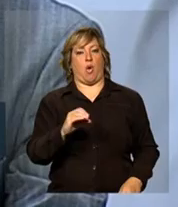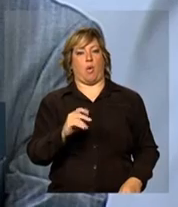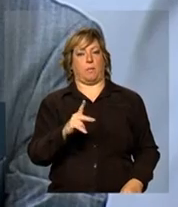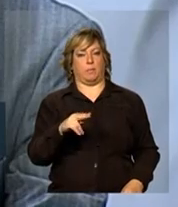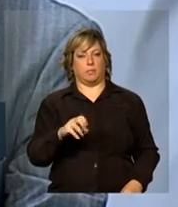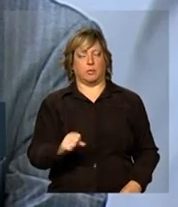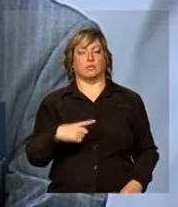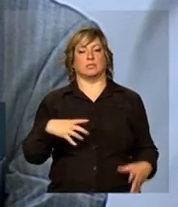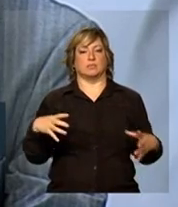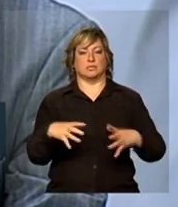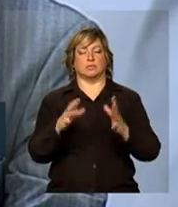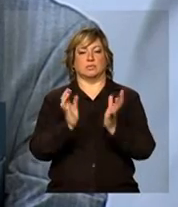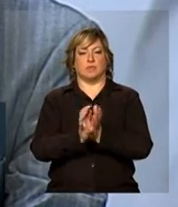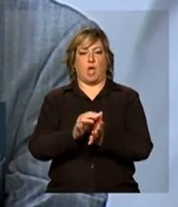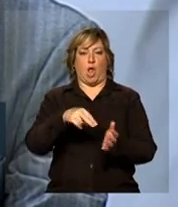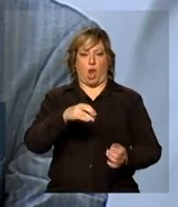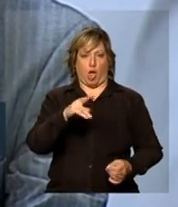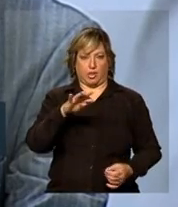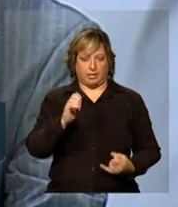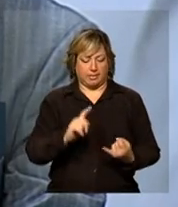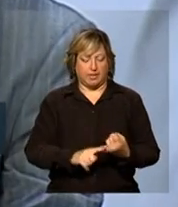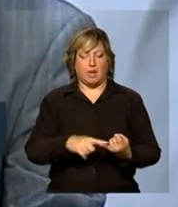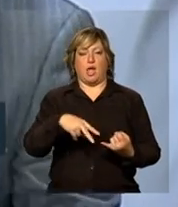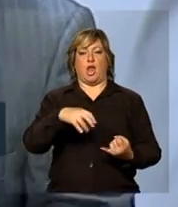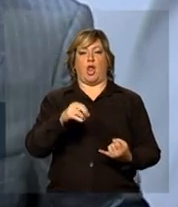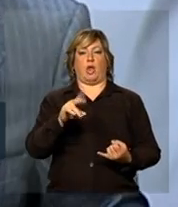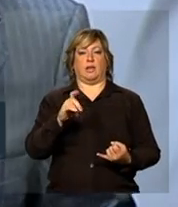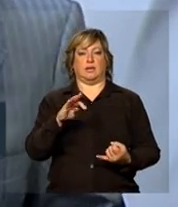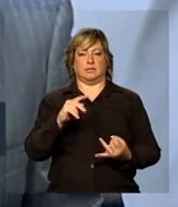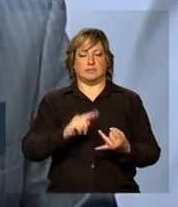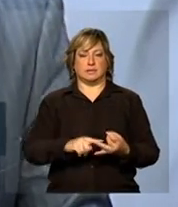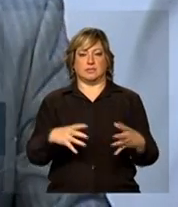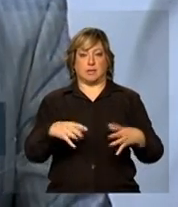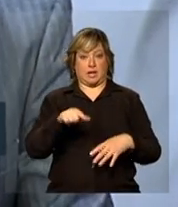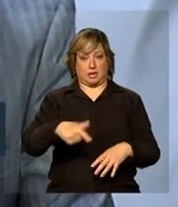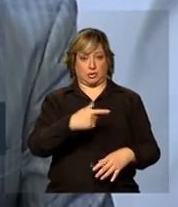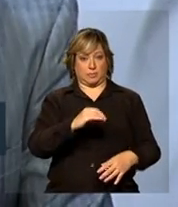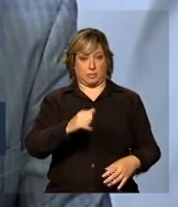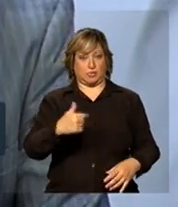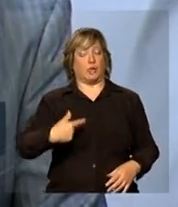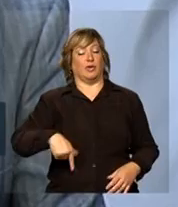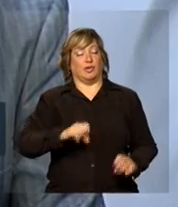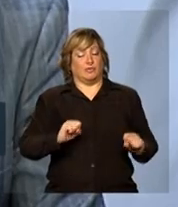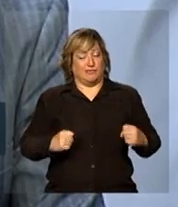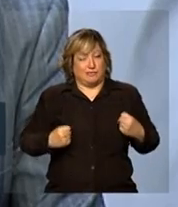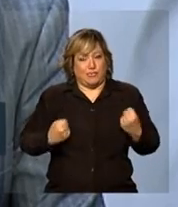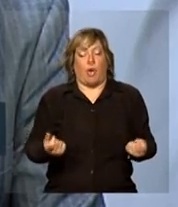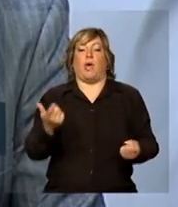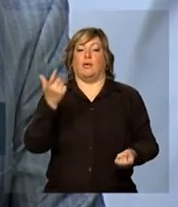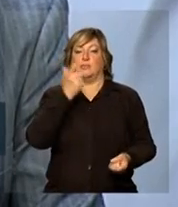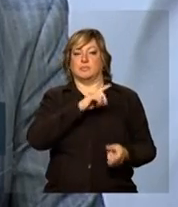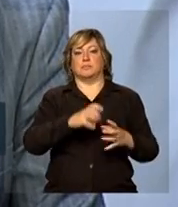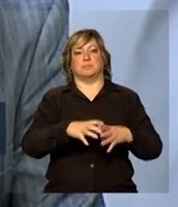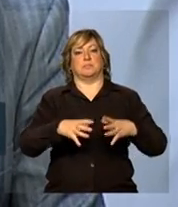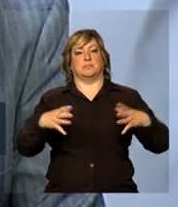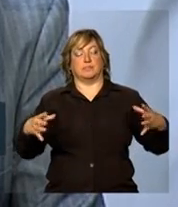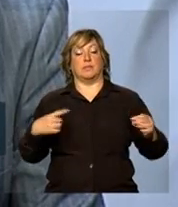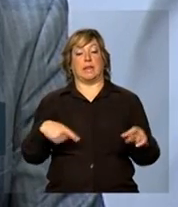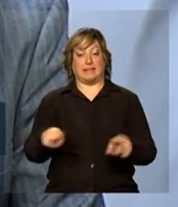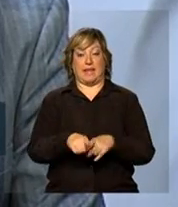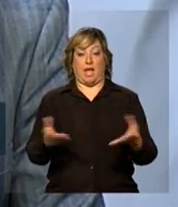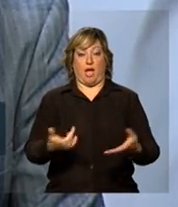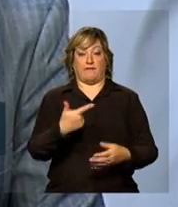em estados do Norte e Nordeste nesse ano de 2012, que era um grande esforço que nós tínhamos. Quero chamar a atenção também para 20